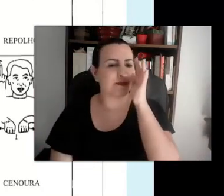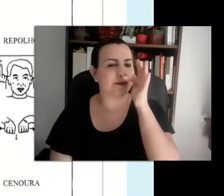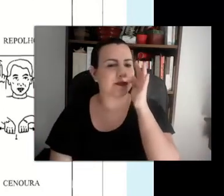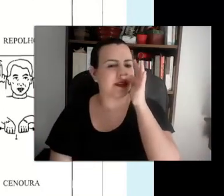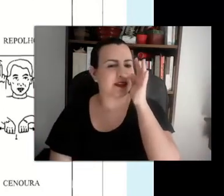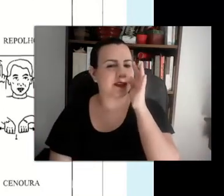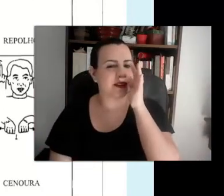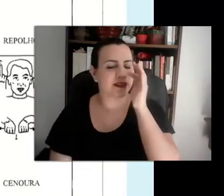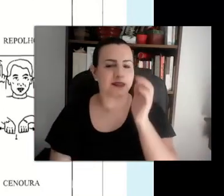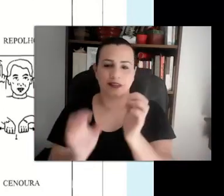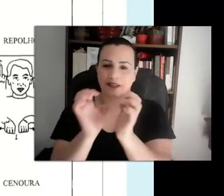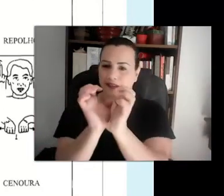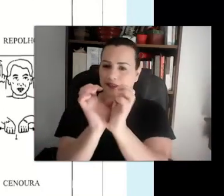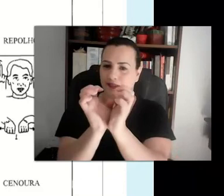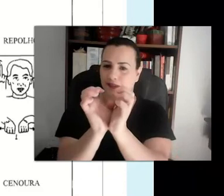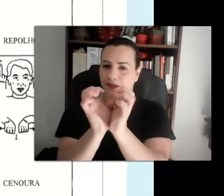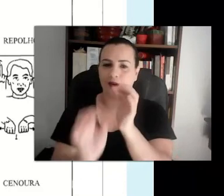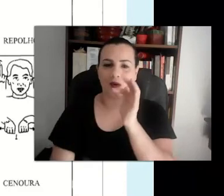couve-flor,